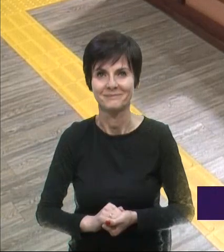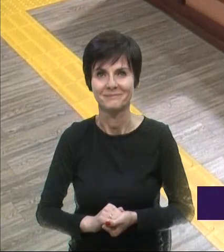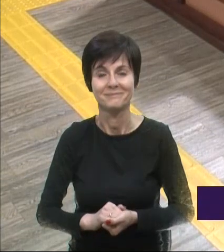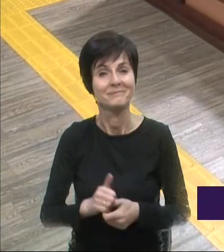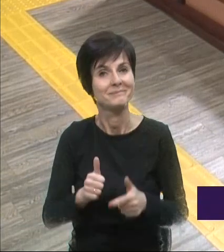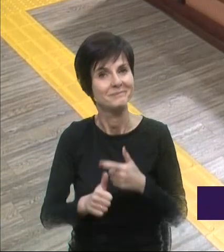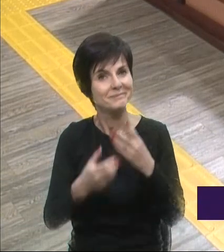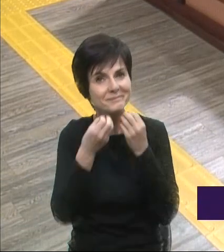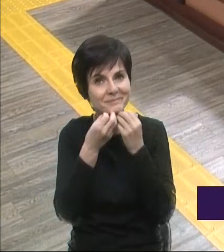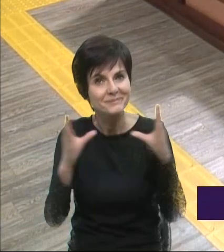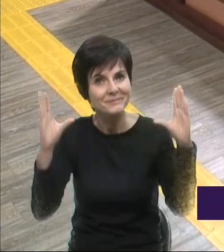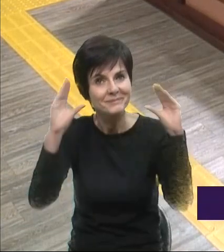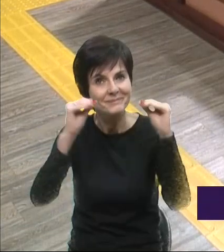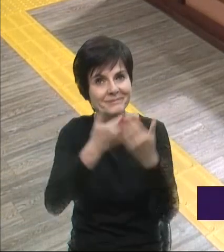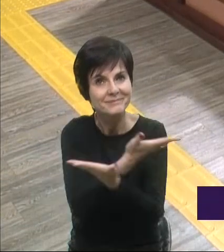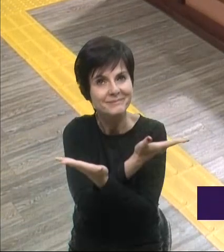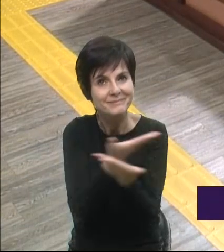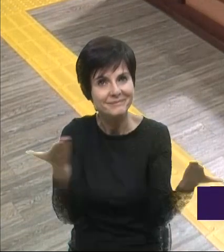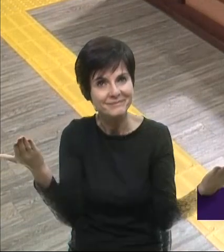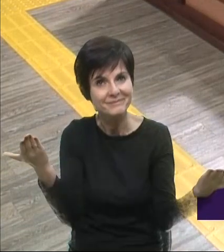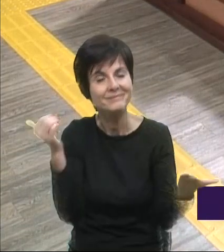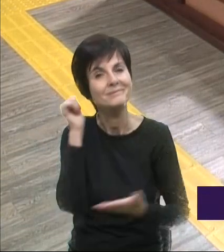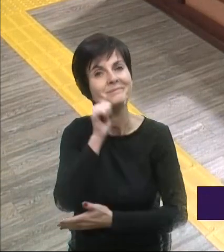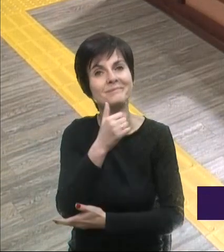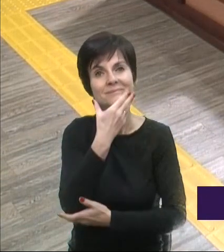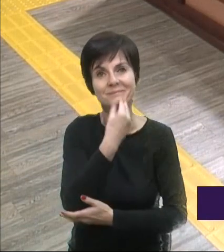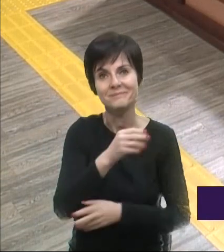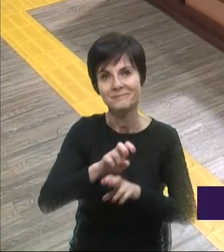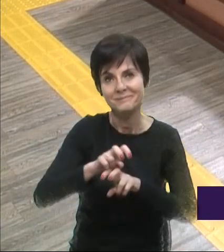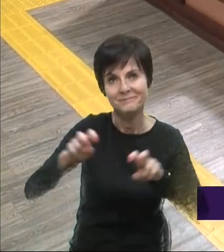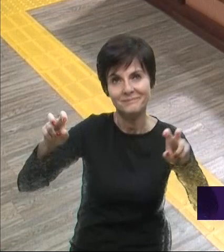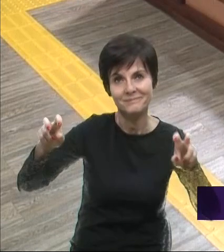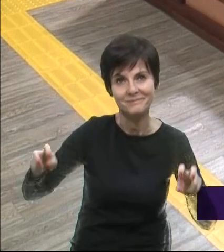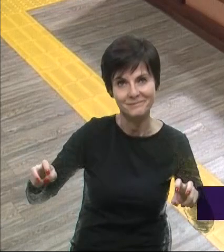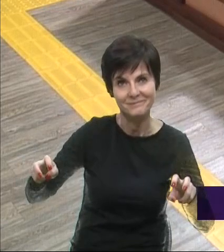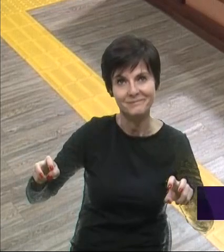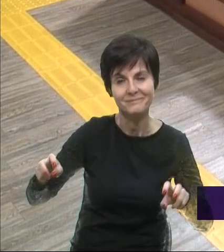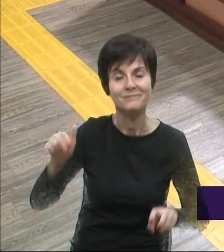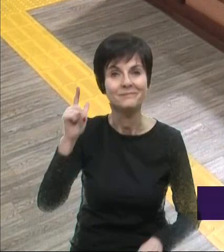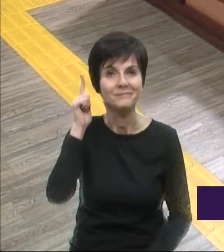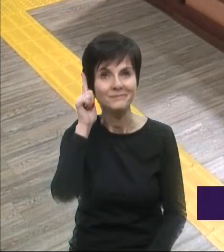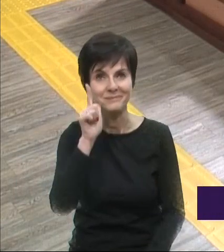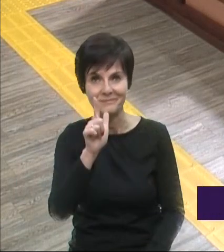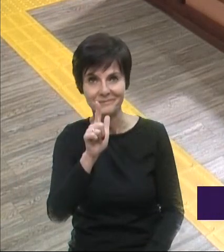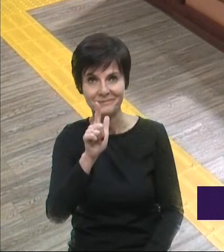Primeiramente, boa noite a todos e a todas, à bancada, ao Lucas,